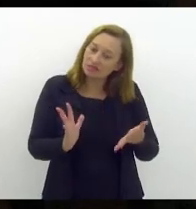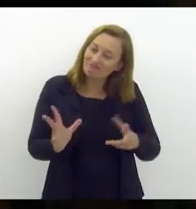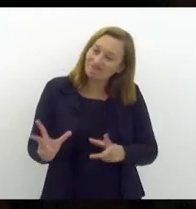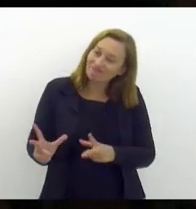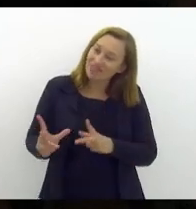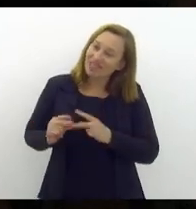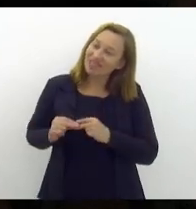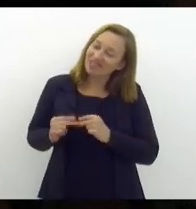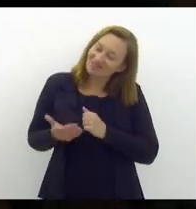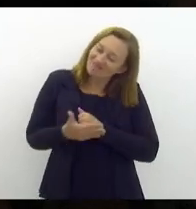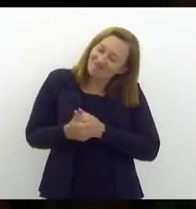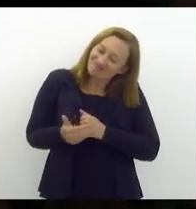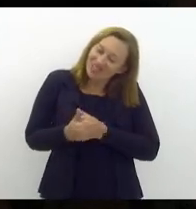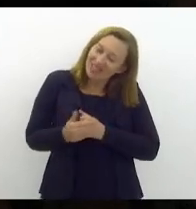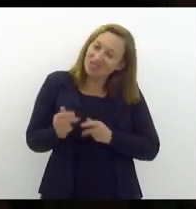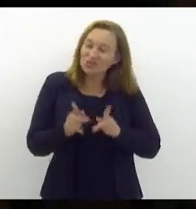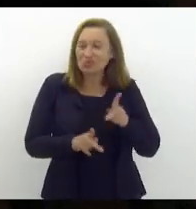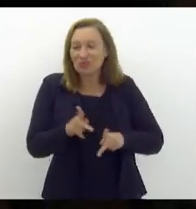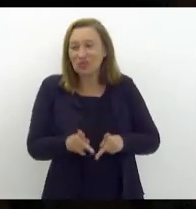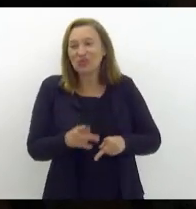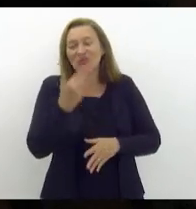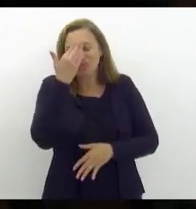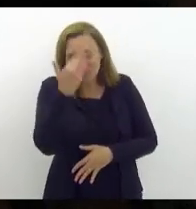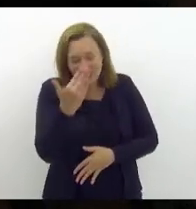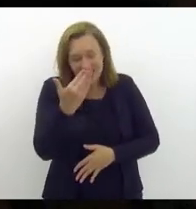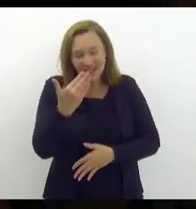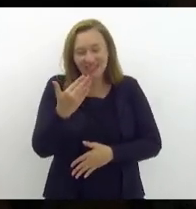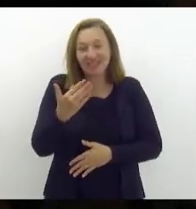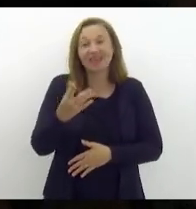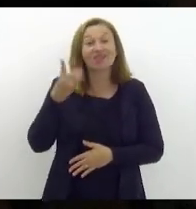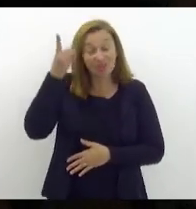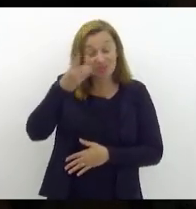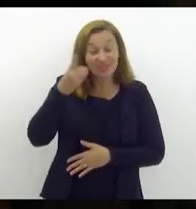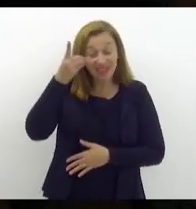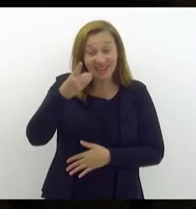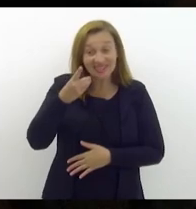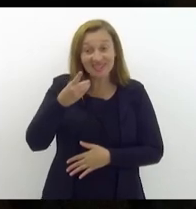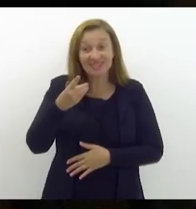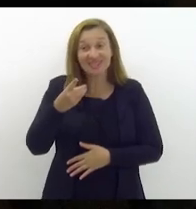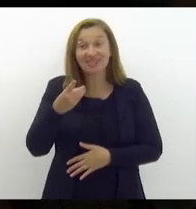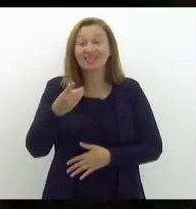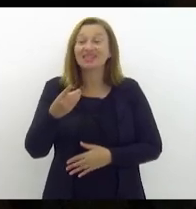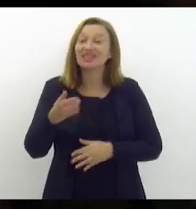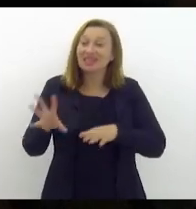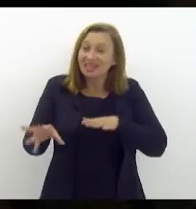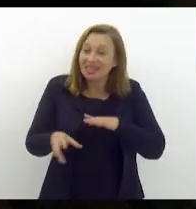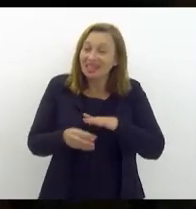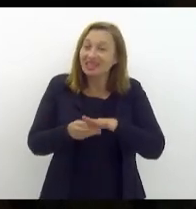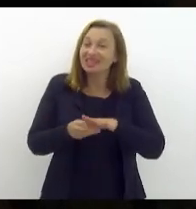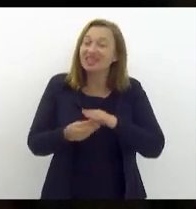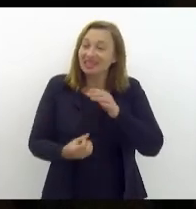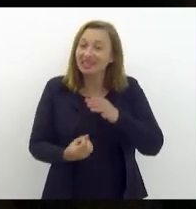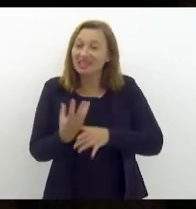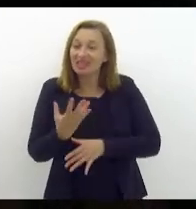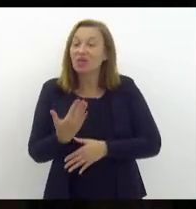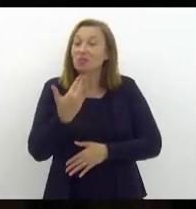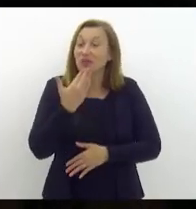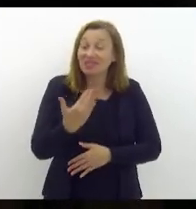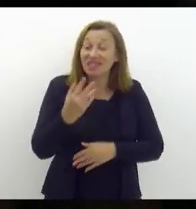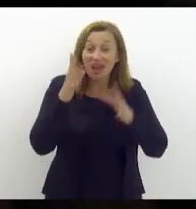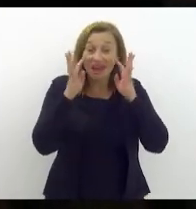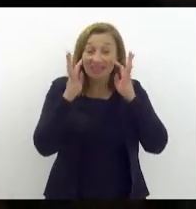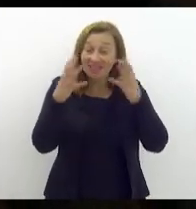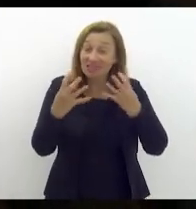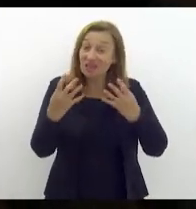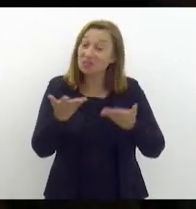merecem esse carinho da população. Tá? Muito obrigado aí aos deputados que fizeram as emendas no projeto. Gostaria só de pedir atenção